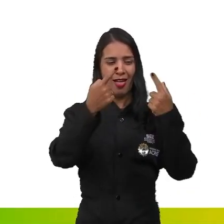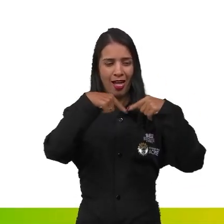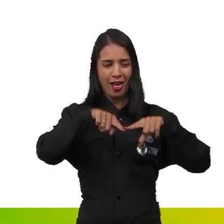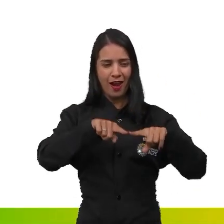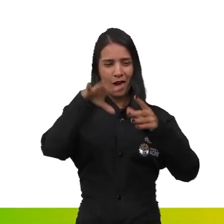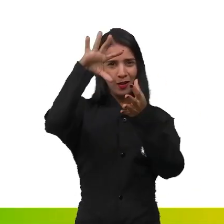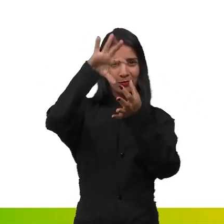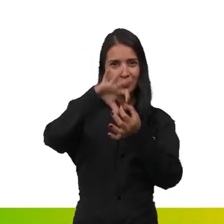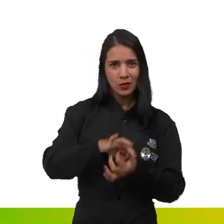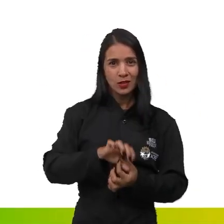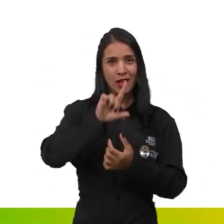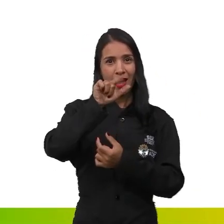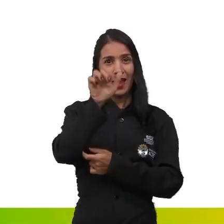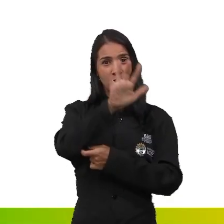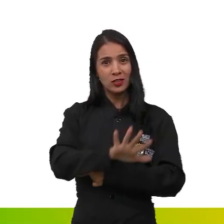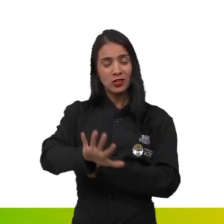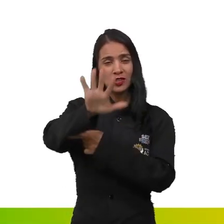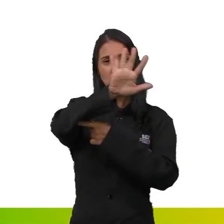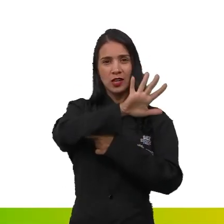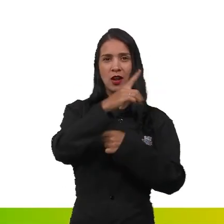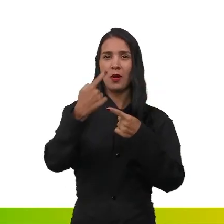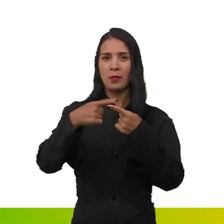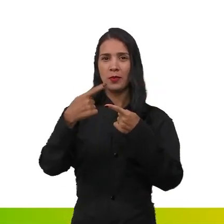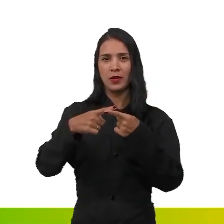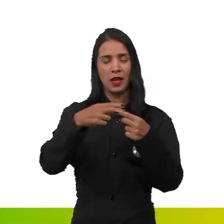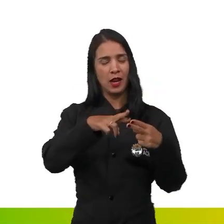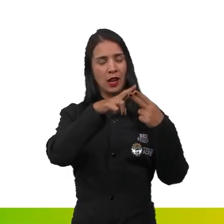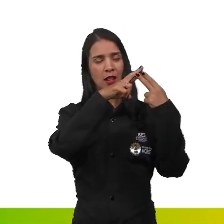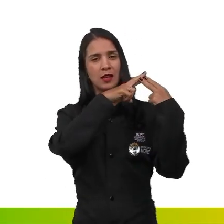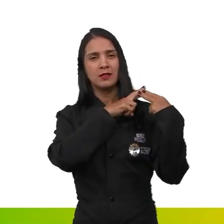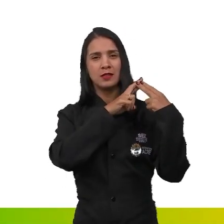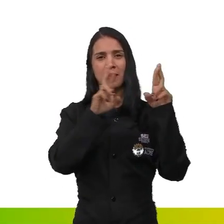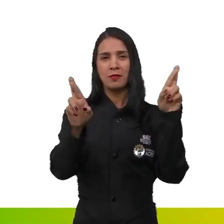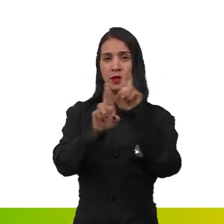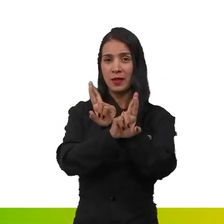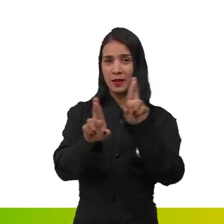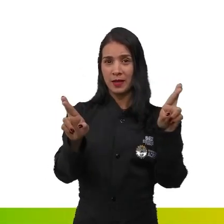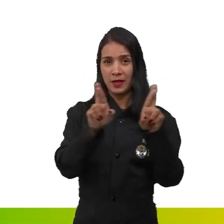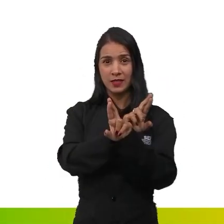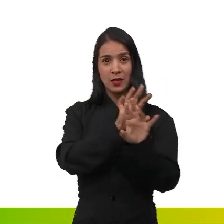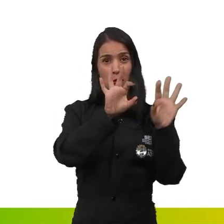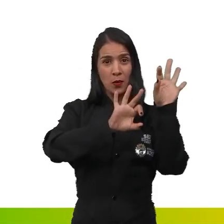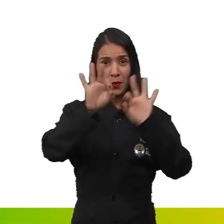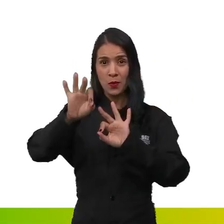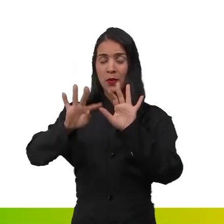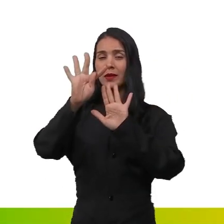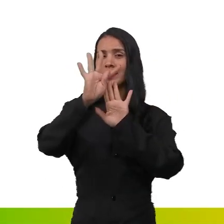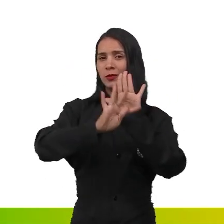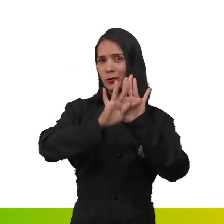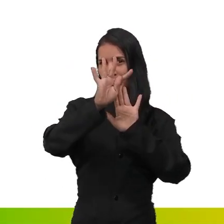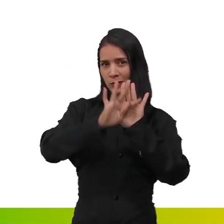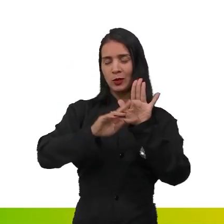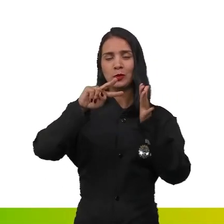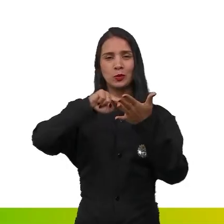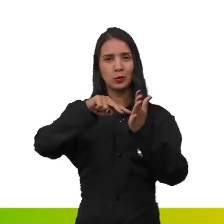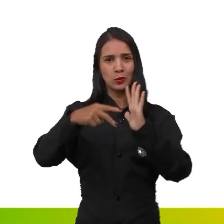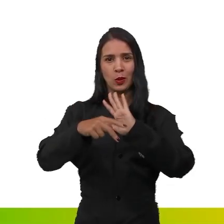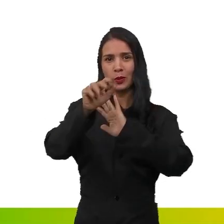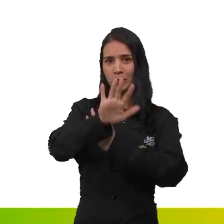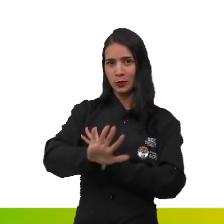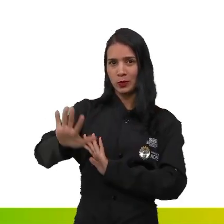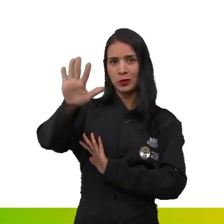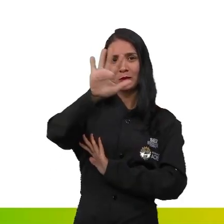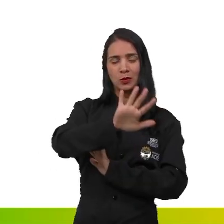a coerência, é responsável pela relação e pela organização do sentido aqui do meu